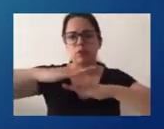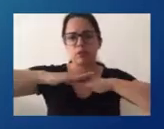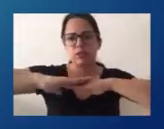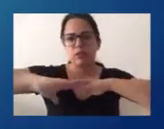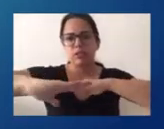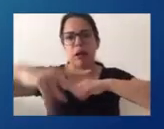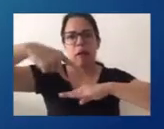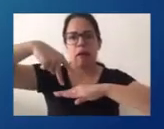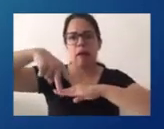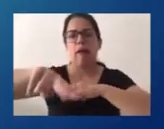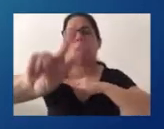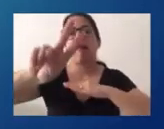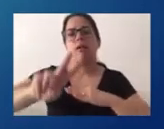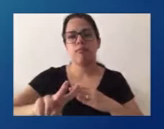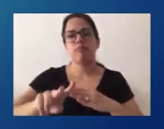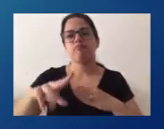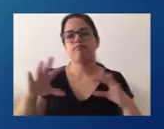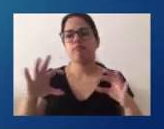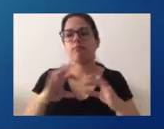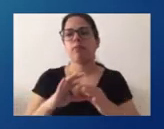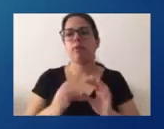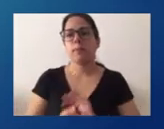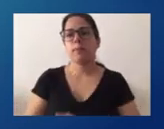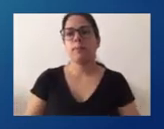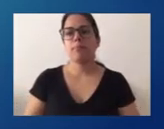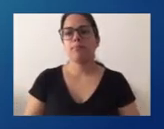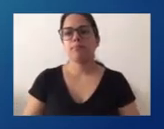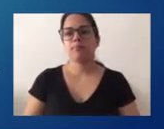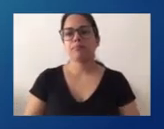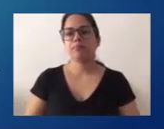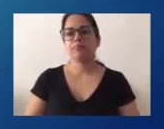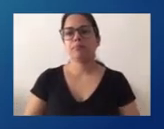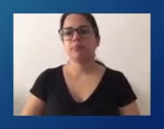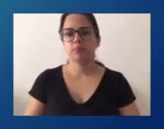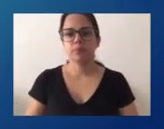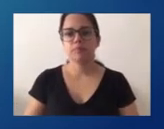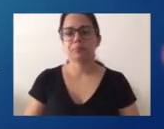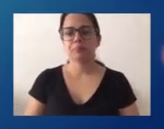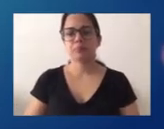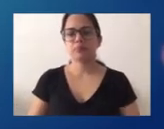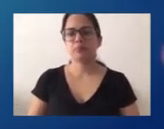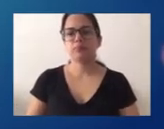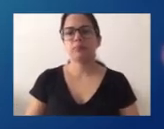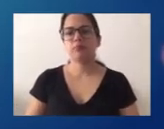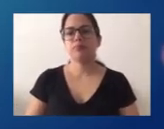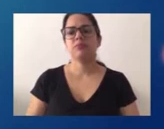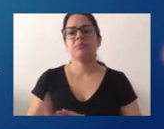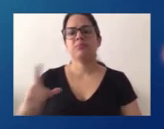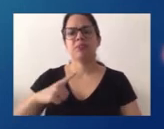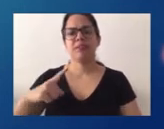que trabalham, às vezes, fazendo, por exemplo, pessoas que trabalham na biologia, fazendo coleta lá de